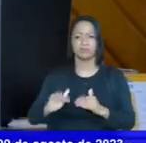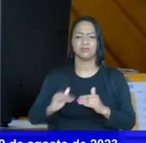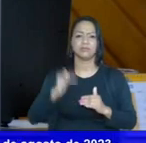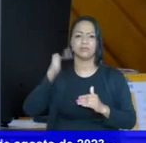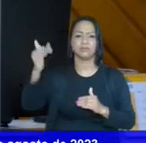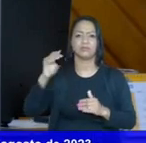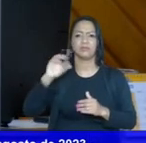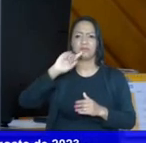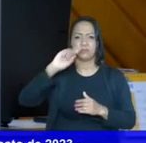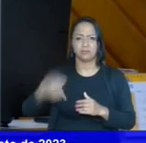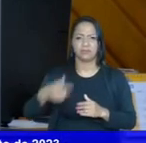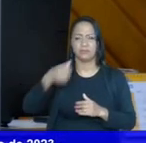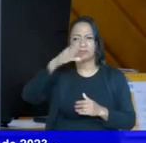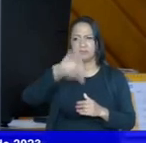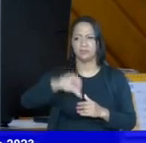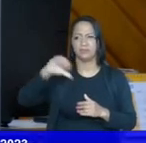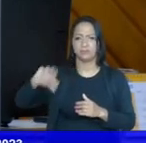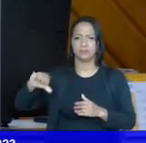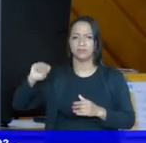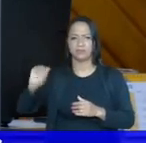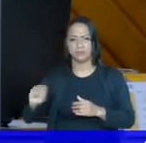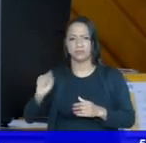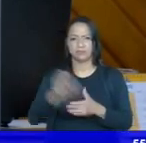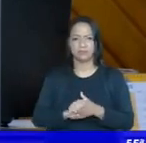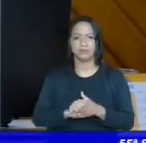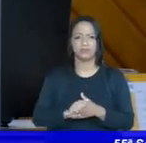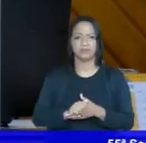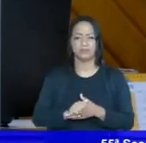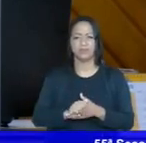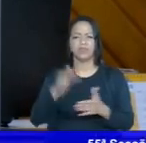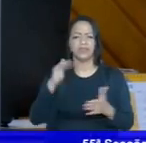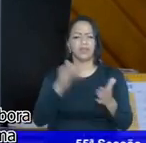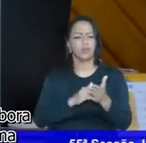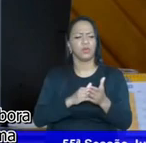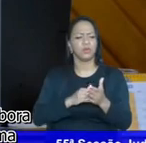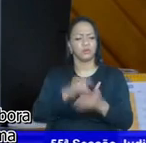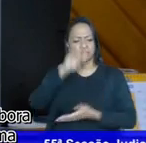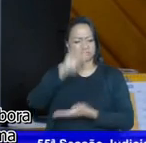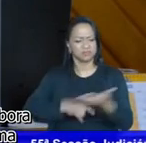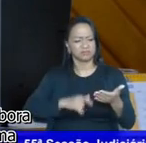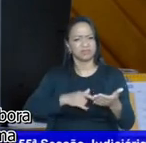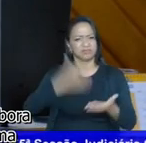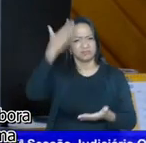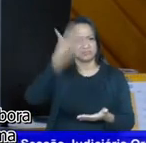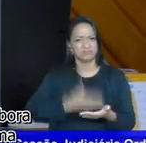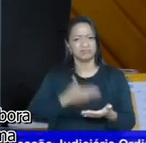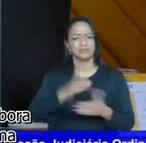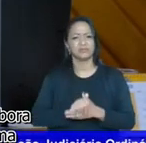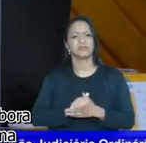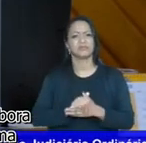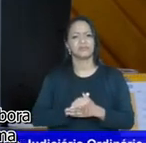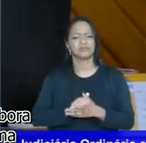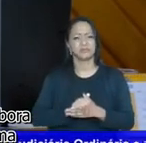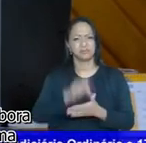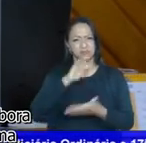em 1998, que é exatamente o valor da última nota fiscal do dia 22/9 de 2022, ou seja, essa